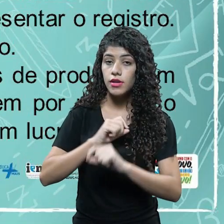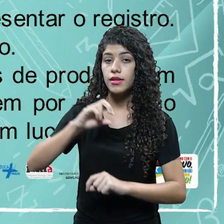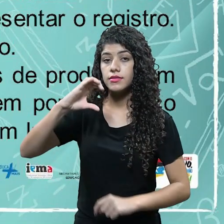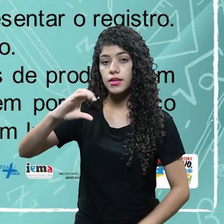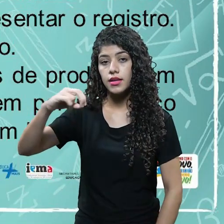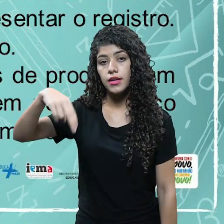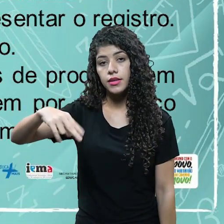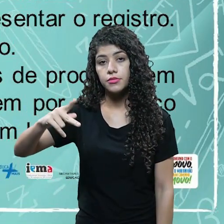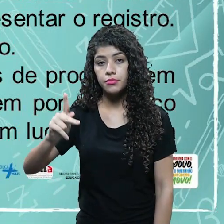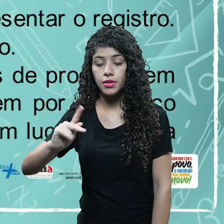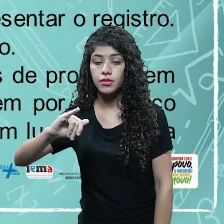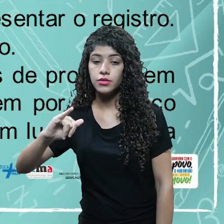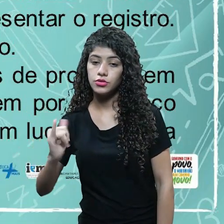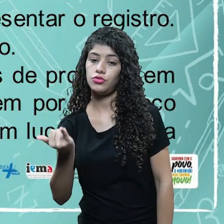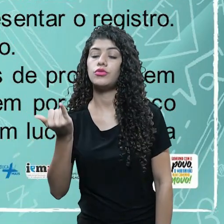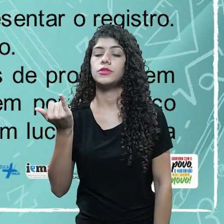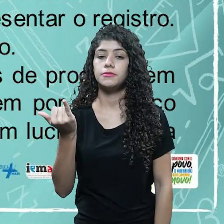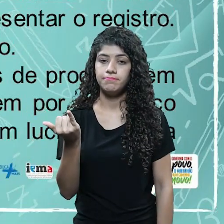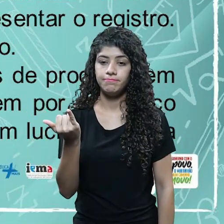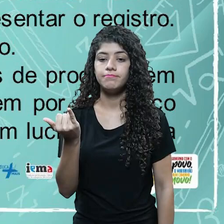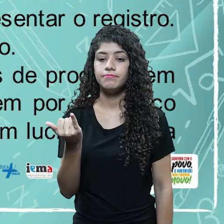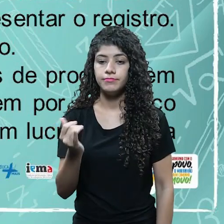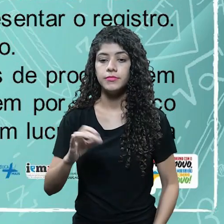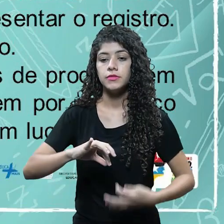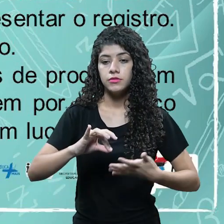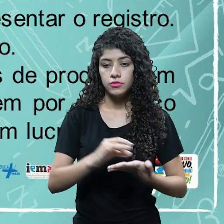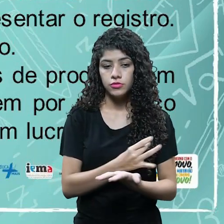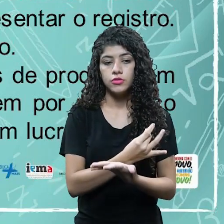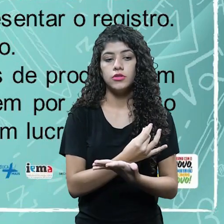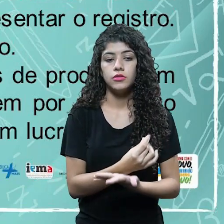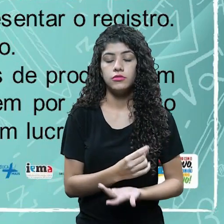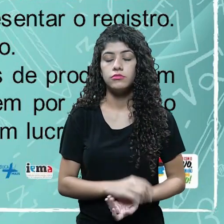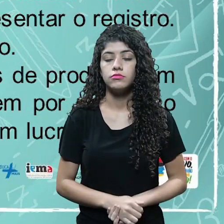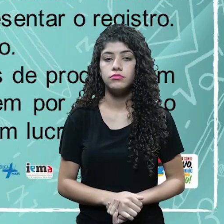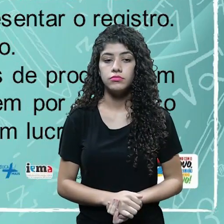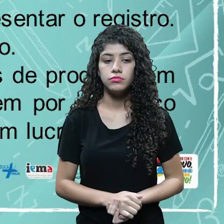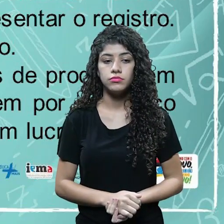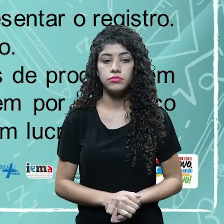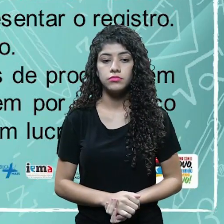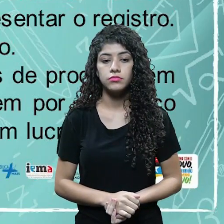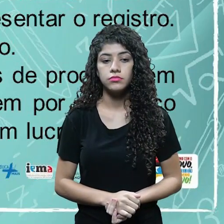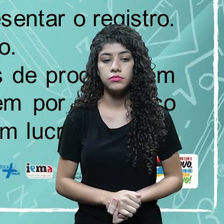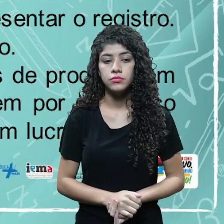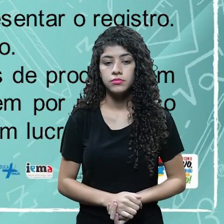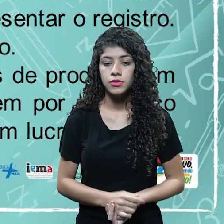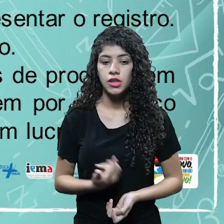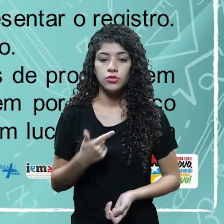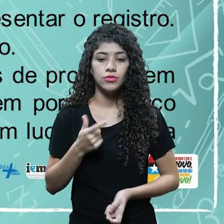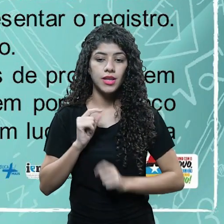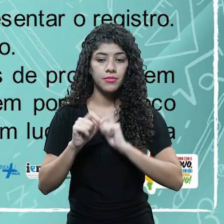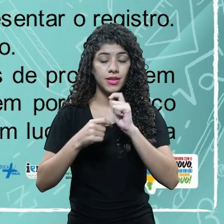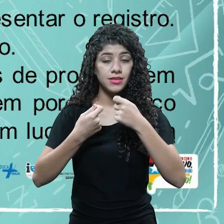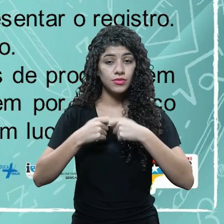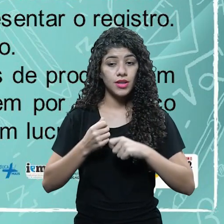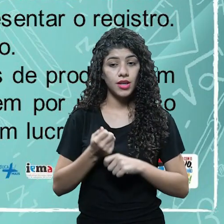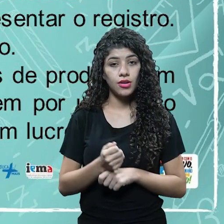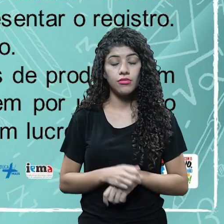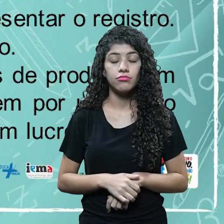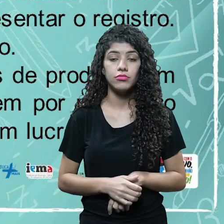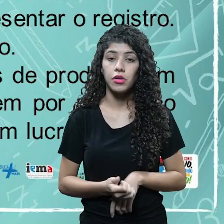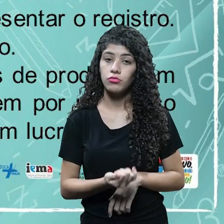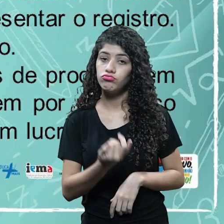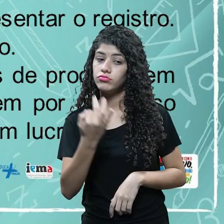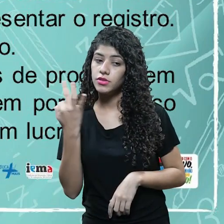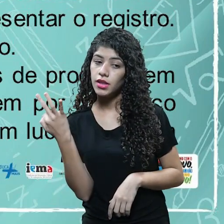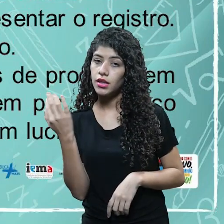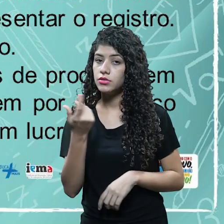grandes quantidades, devem apresentar o CNPJ de sua instituição logo no ato da compra. Caso contrário, eles devem adquirir uma quantidade mínima estabelecida